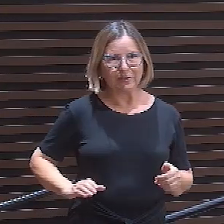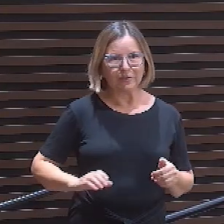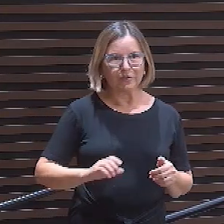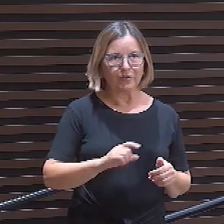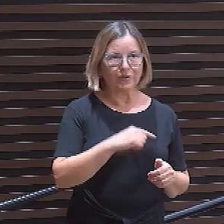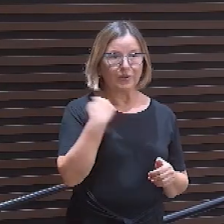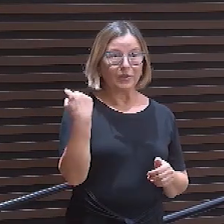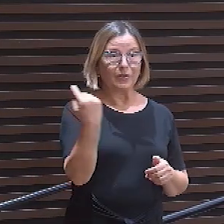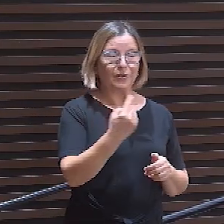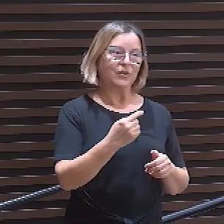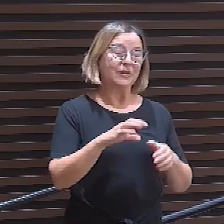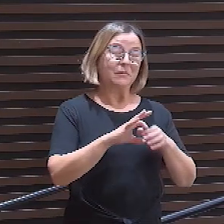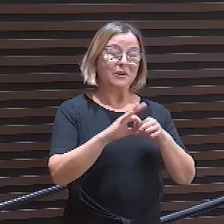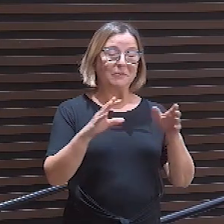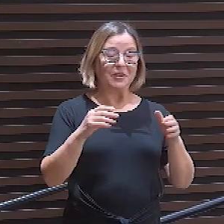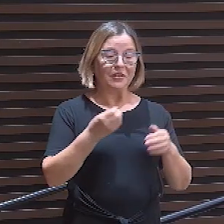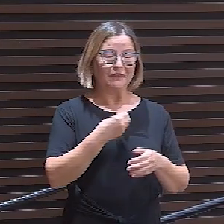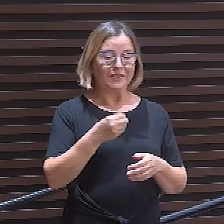mundo.